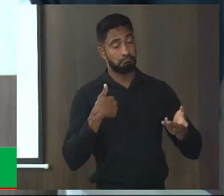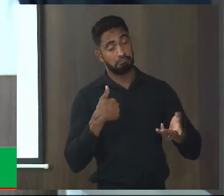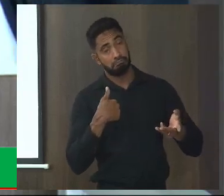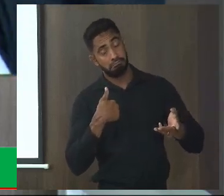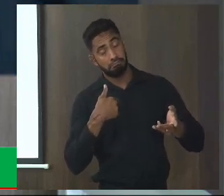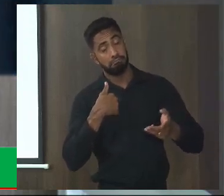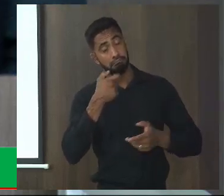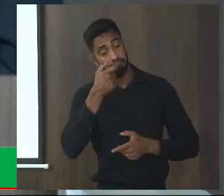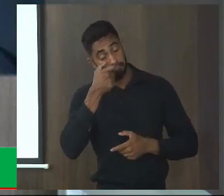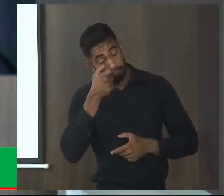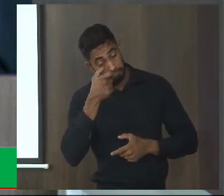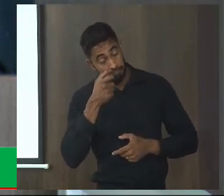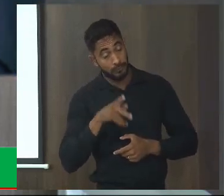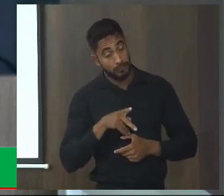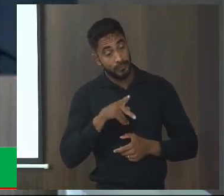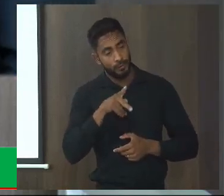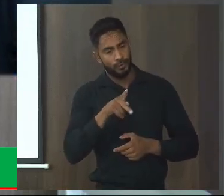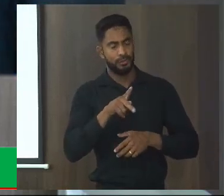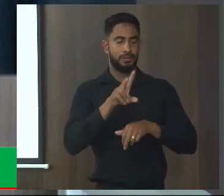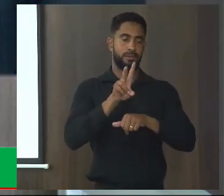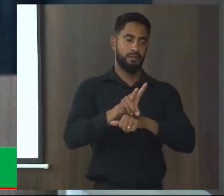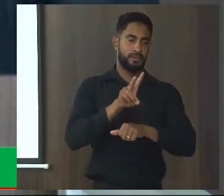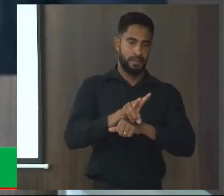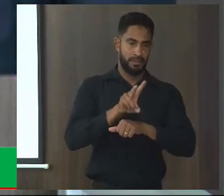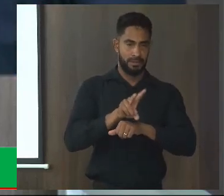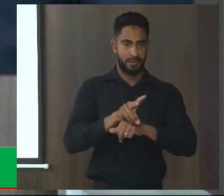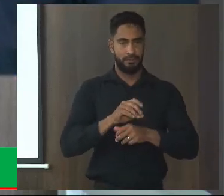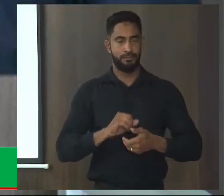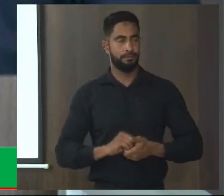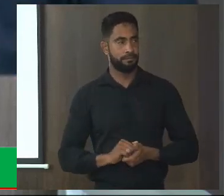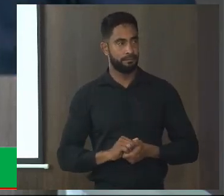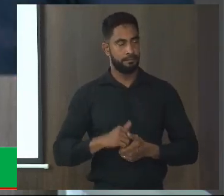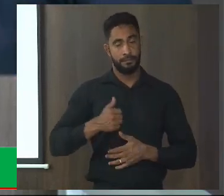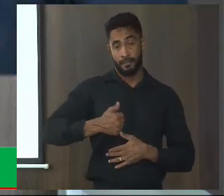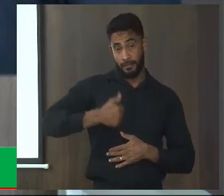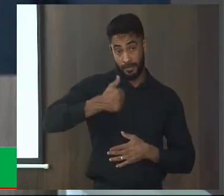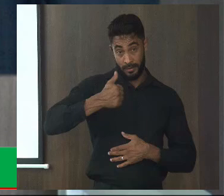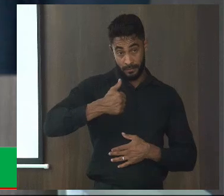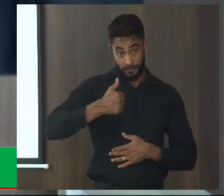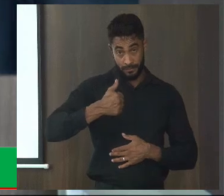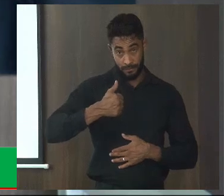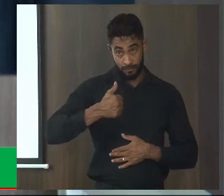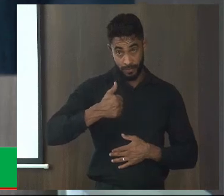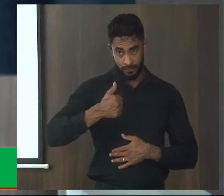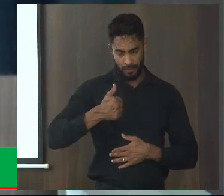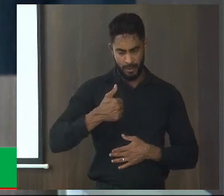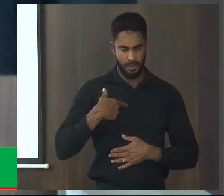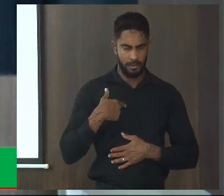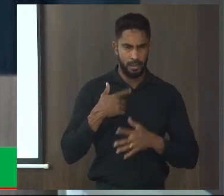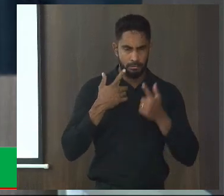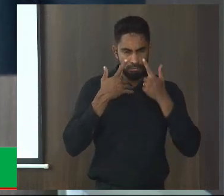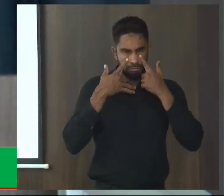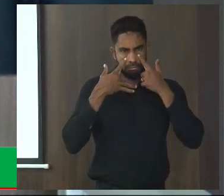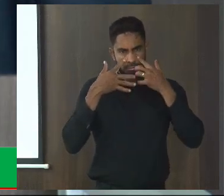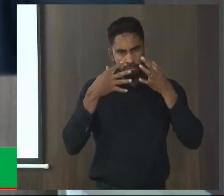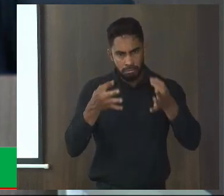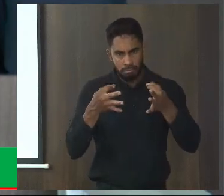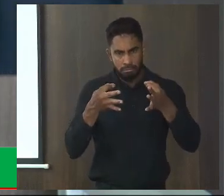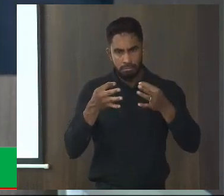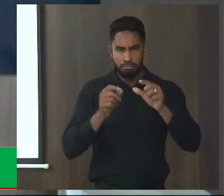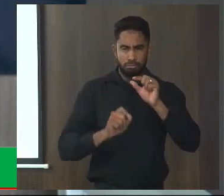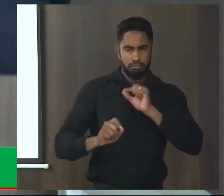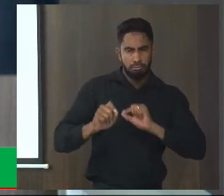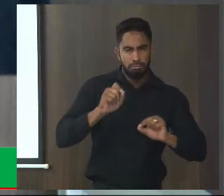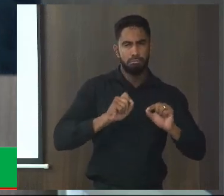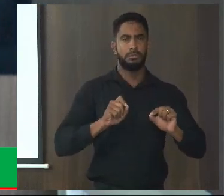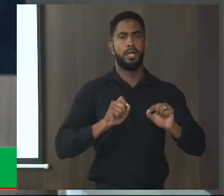para continuar essa fiscalização. Primeira coisa que me chama a atenção quando estou lá, se eles